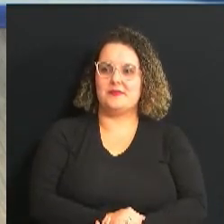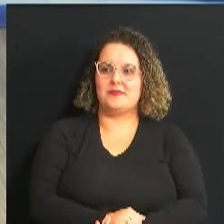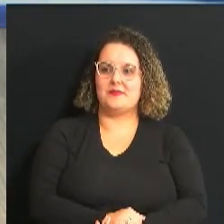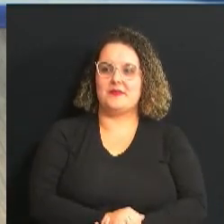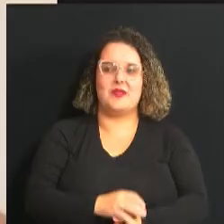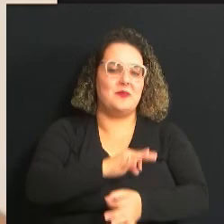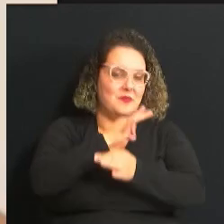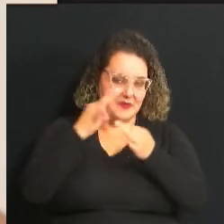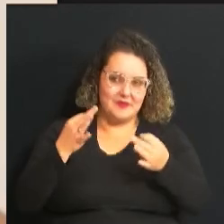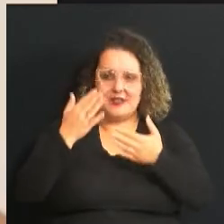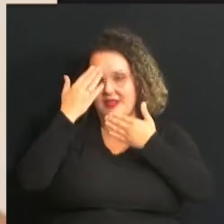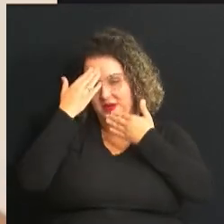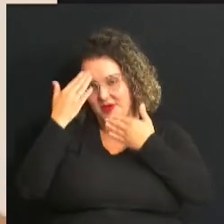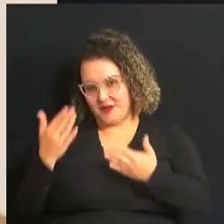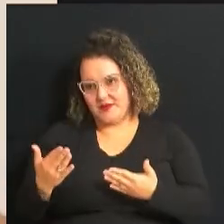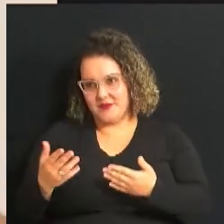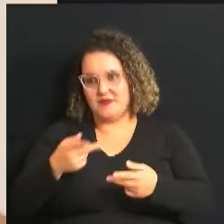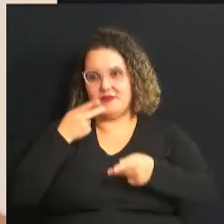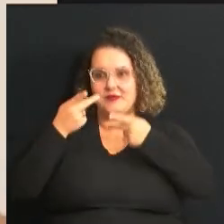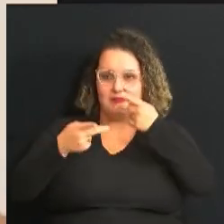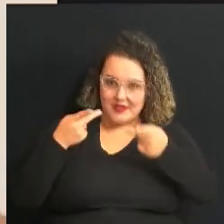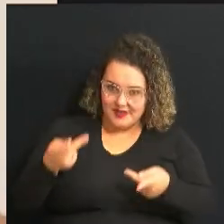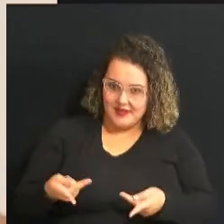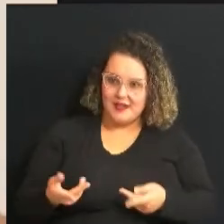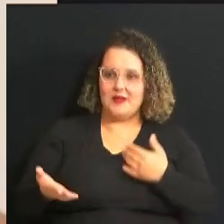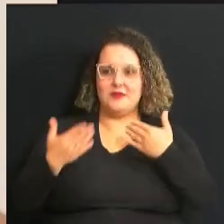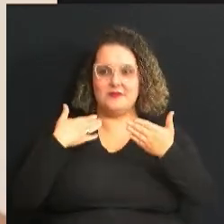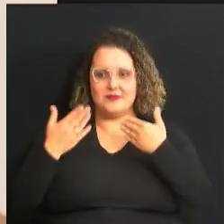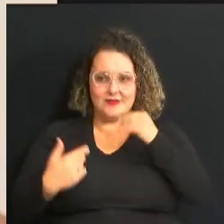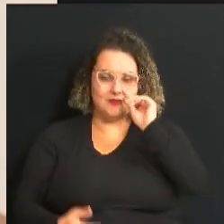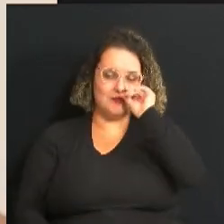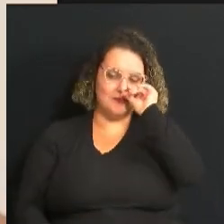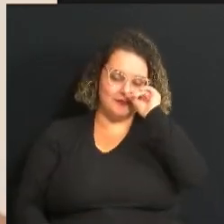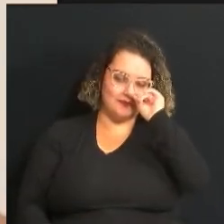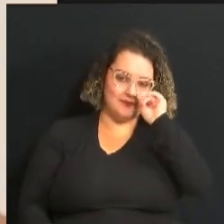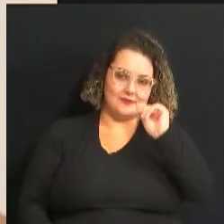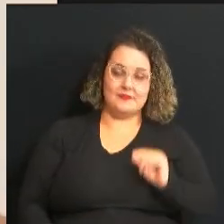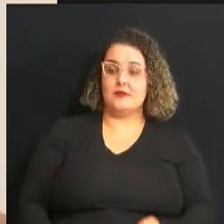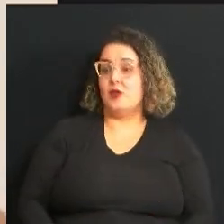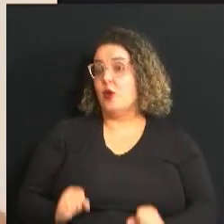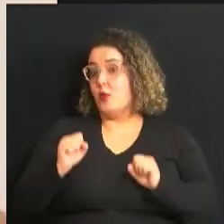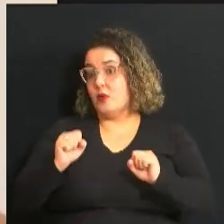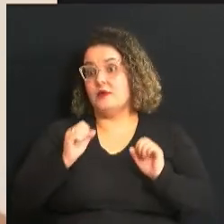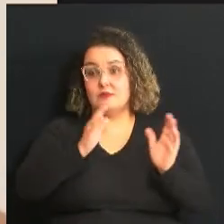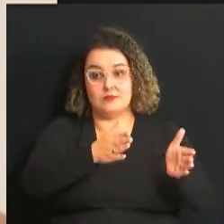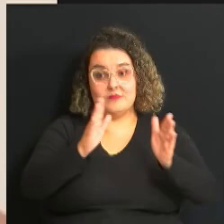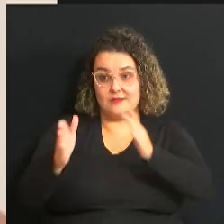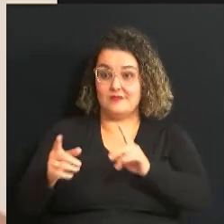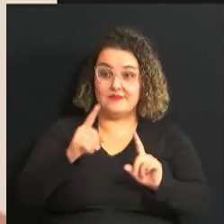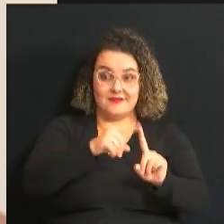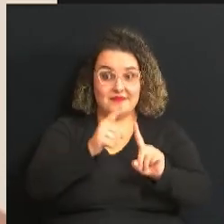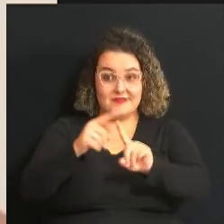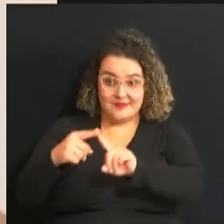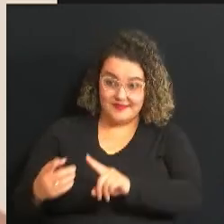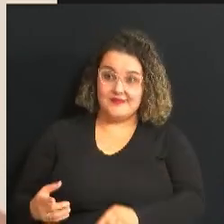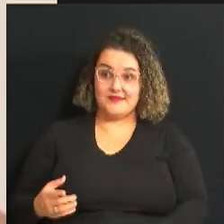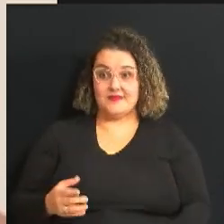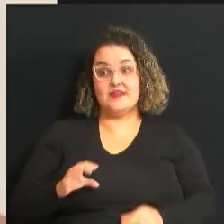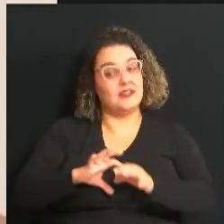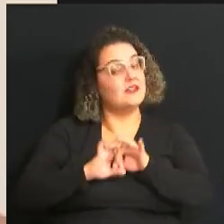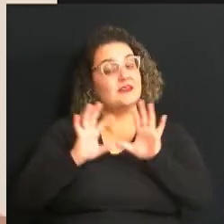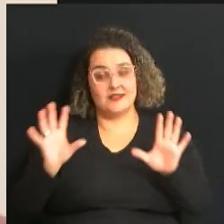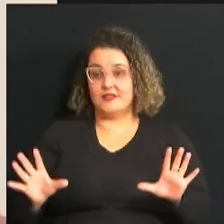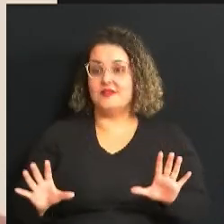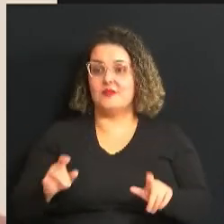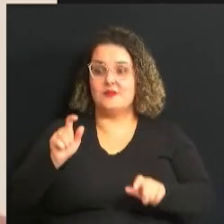Perfeito, eu que agradeço. Vamos sim, vamos continuar esse assunto aí. A gente pode dividir em blocos de cada tipo de contraceptivo e deixar que o